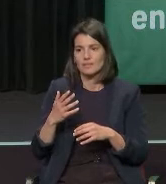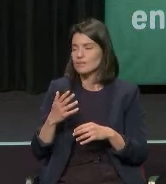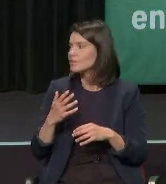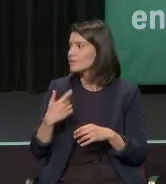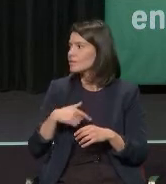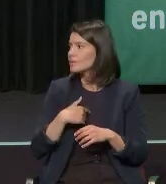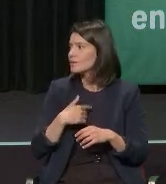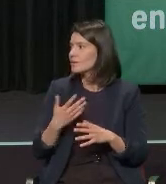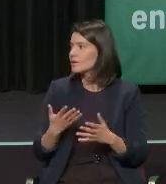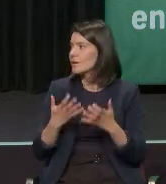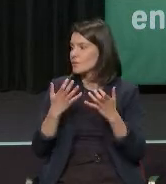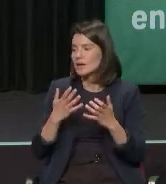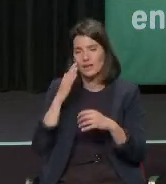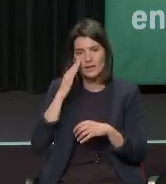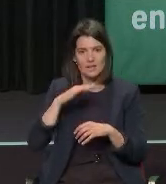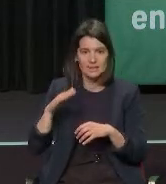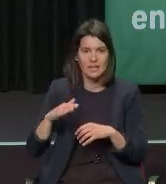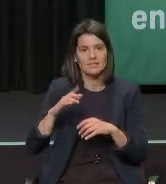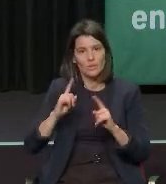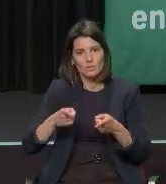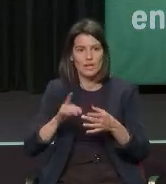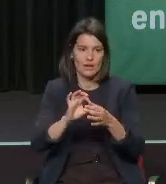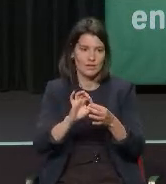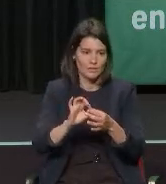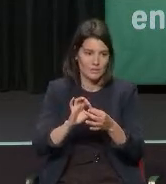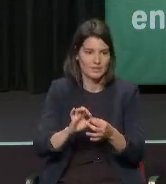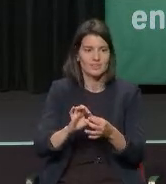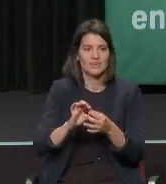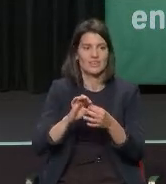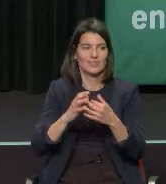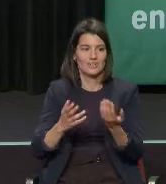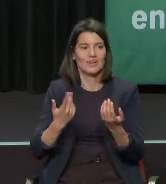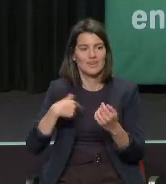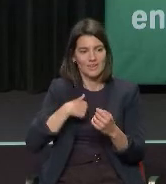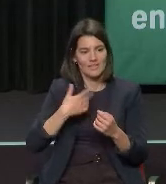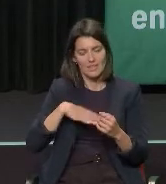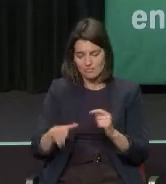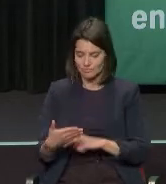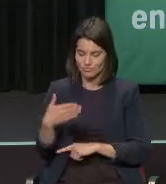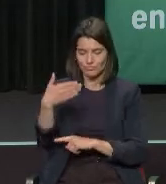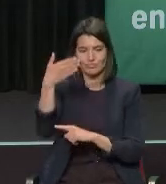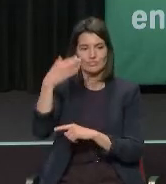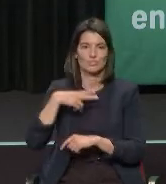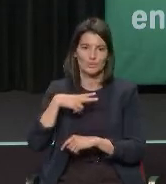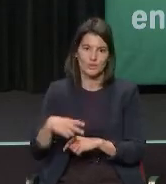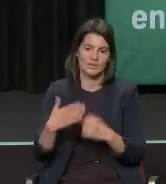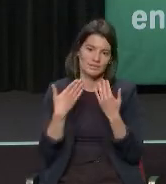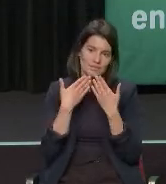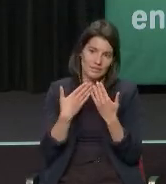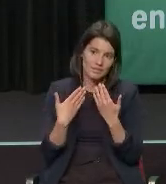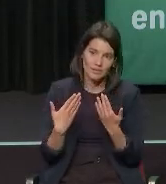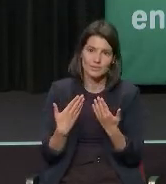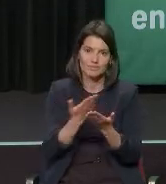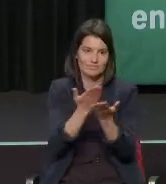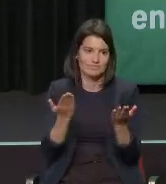E já te contamos com uma visita portuguesa, gostaríamos de reforçar a cooperação neste sentido. E gostaríamos de acrescentar aqui, então, como disse, a bandeira